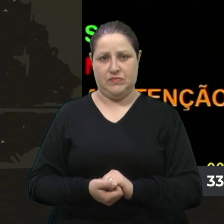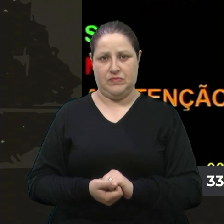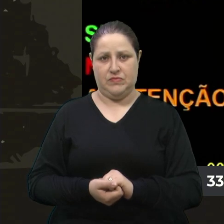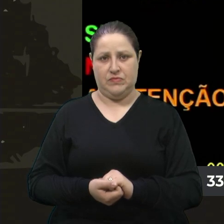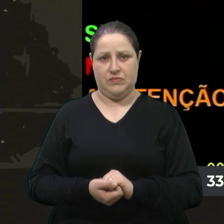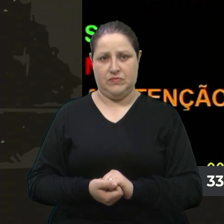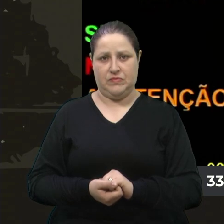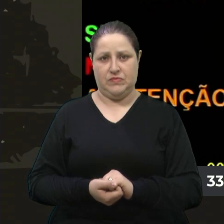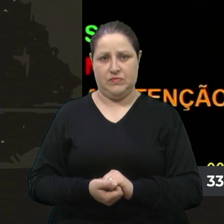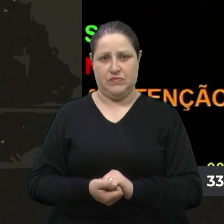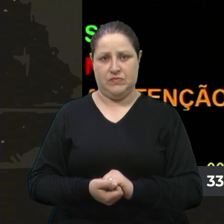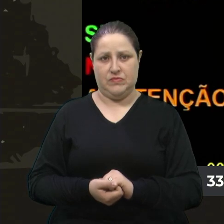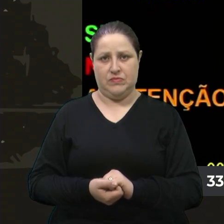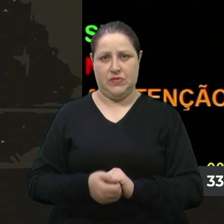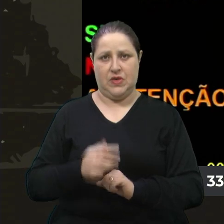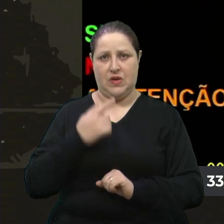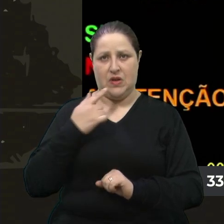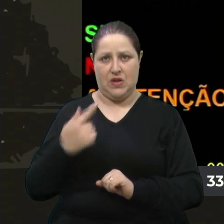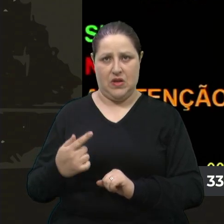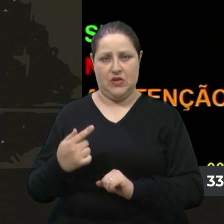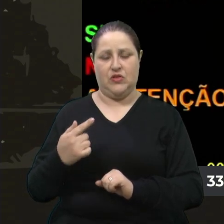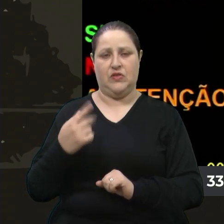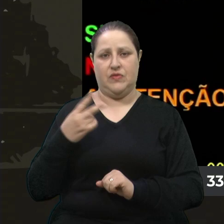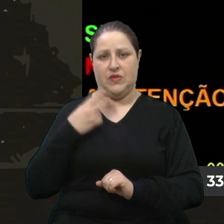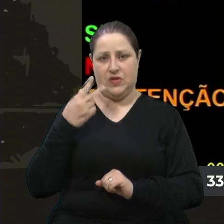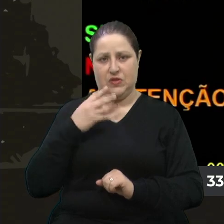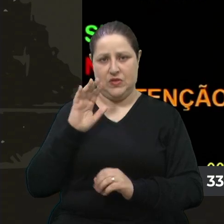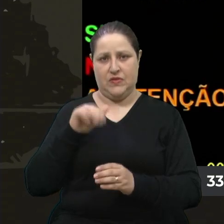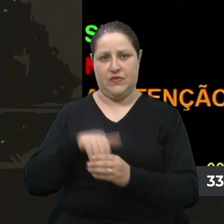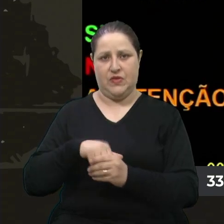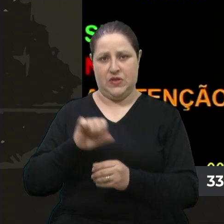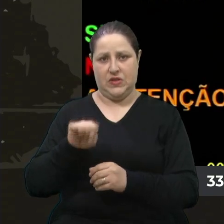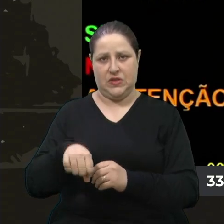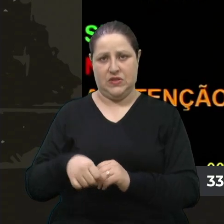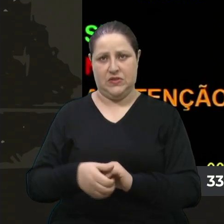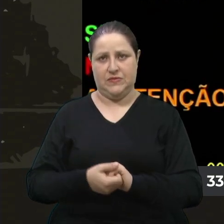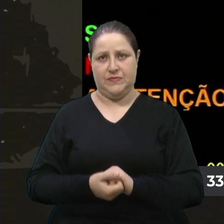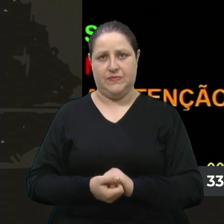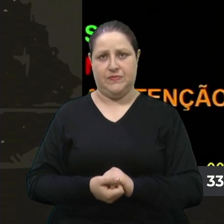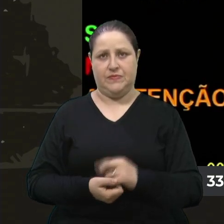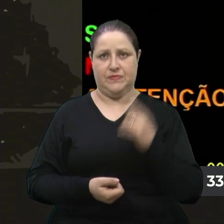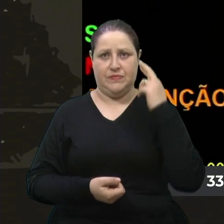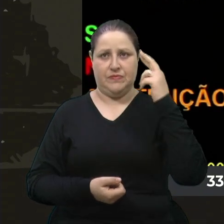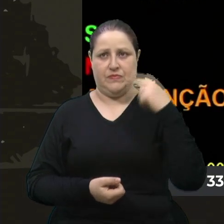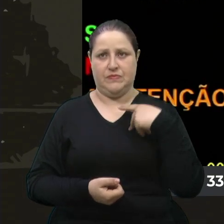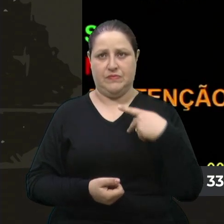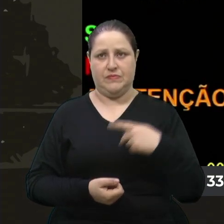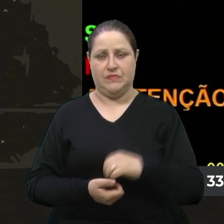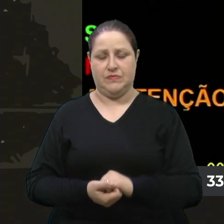Eu voto sim, Vereadora senhor Gladys presidente. Friis, como vota? Vota sim. Sim, senhor presidente.